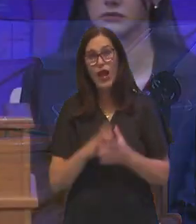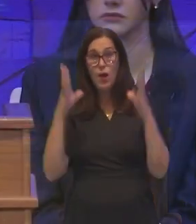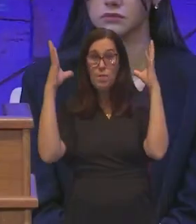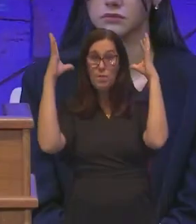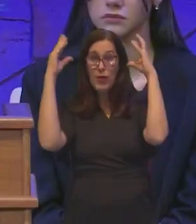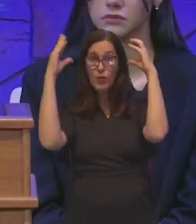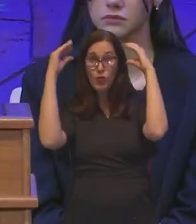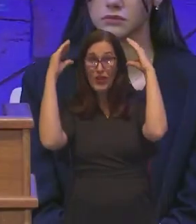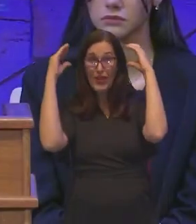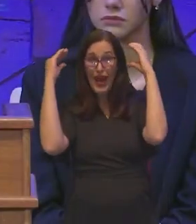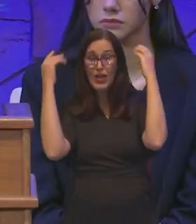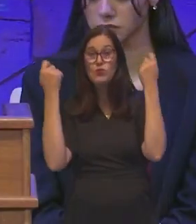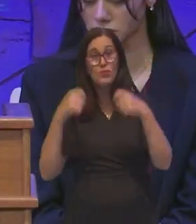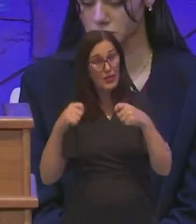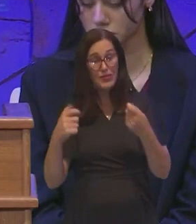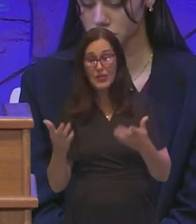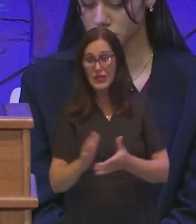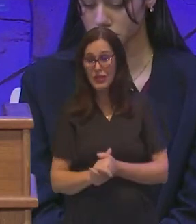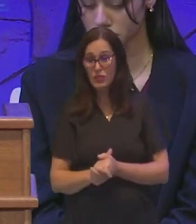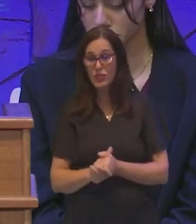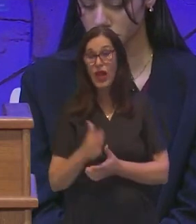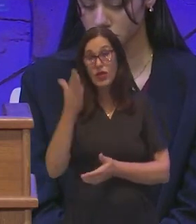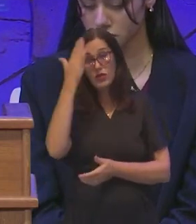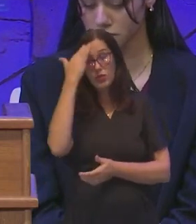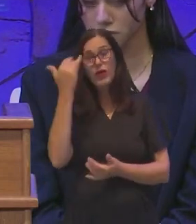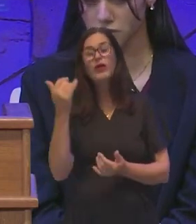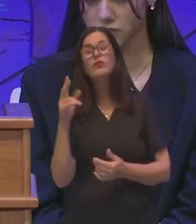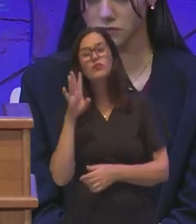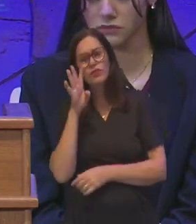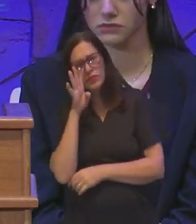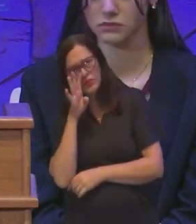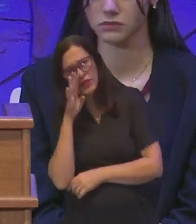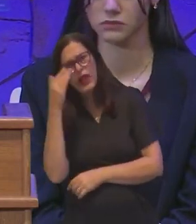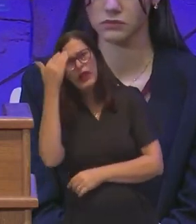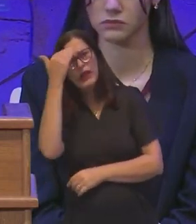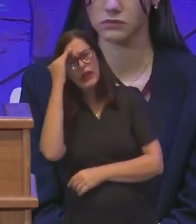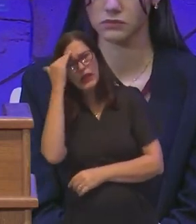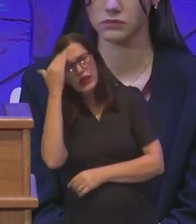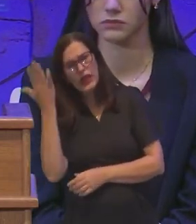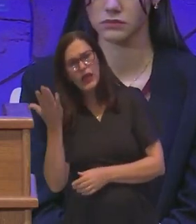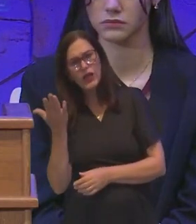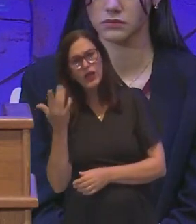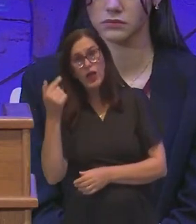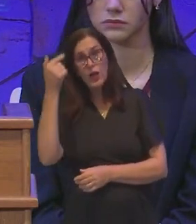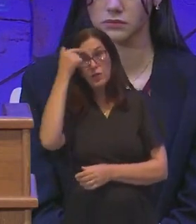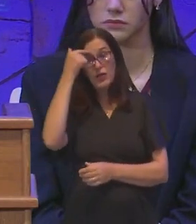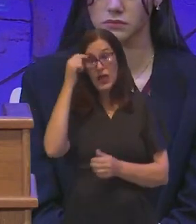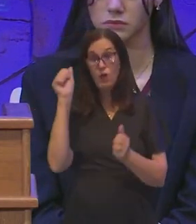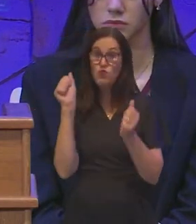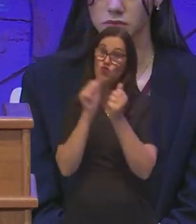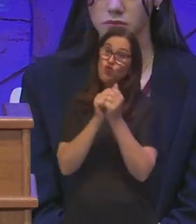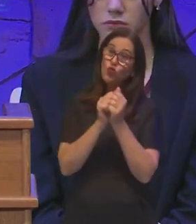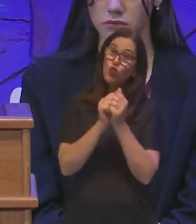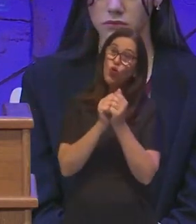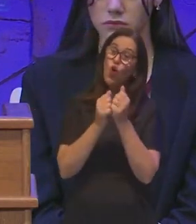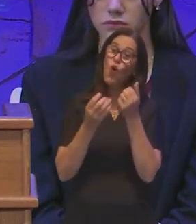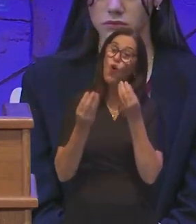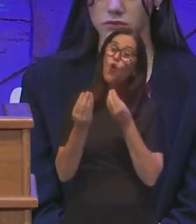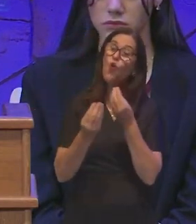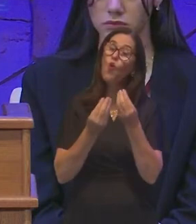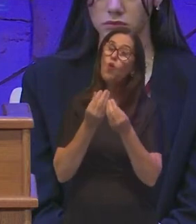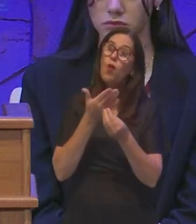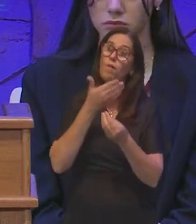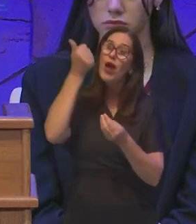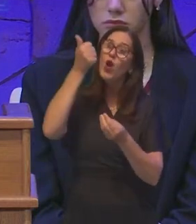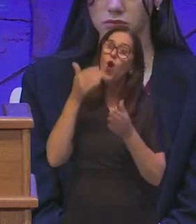maturidade. Eu saber ouvir, saber entender e pensarmos juntos qual é o melhor